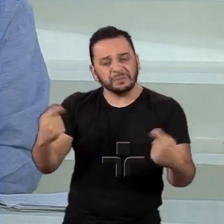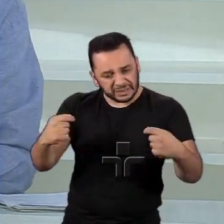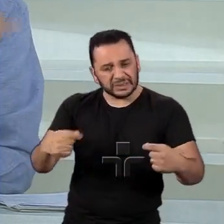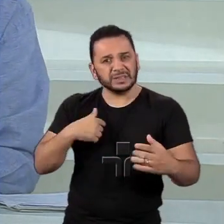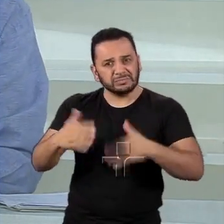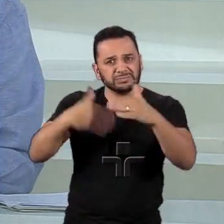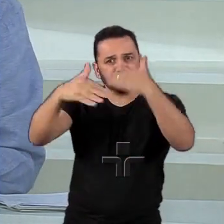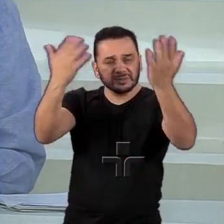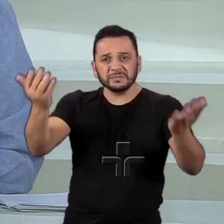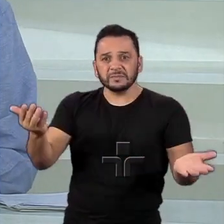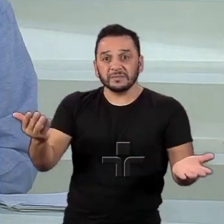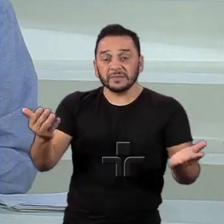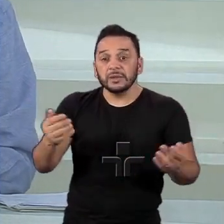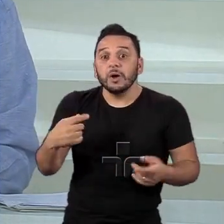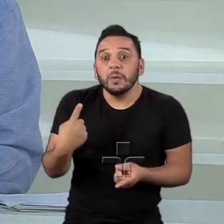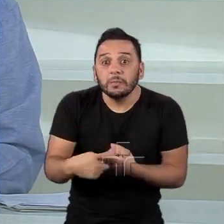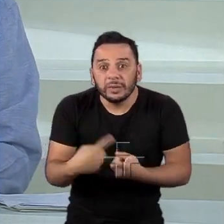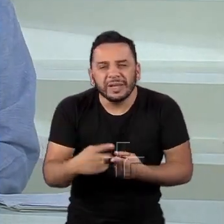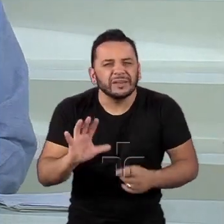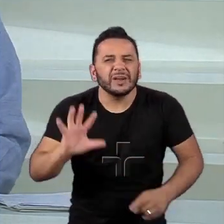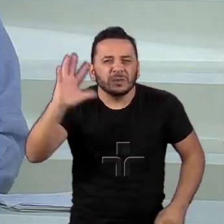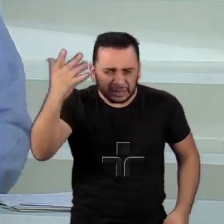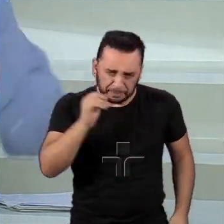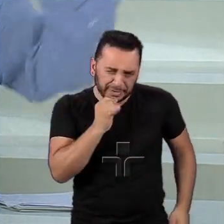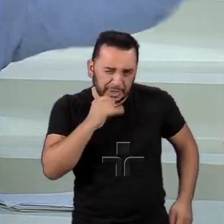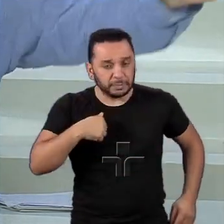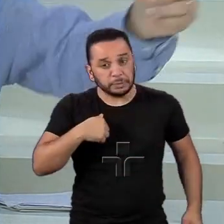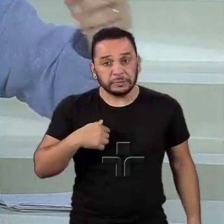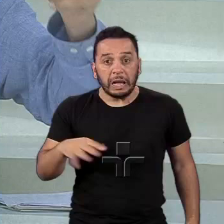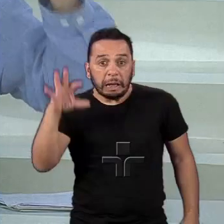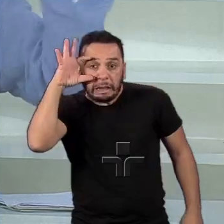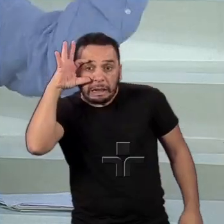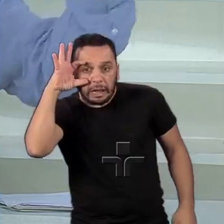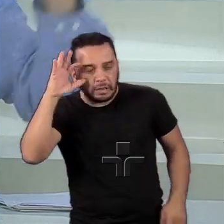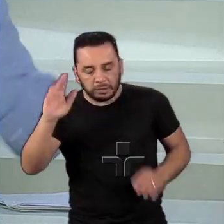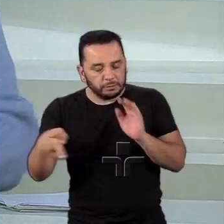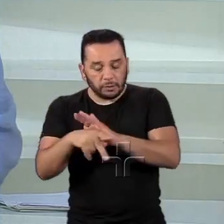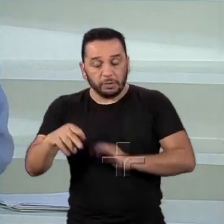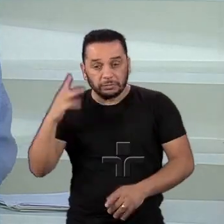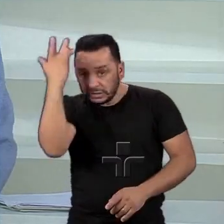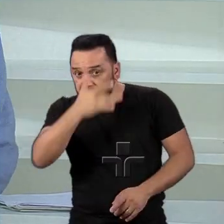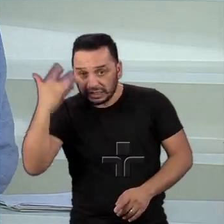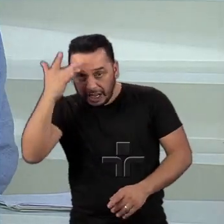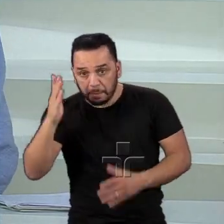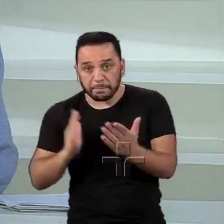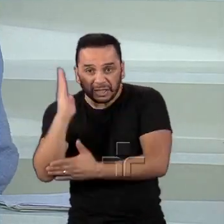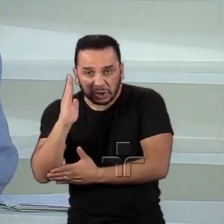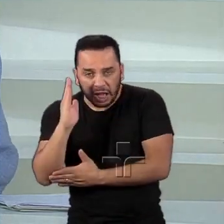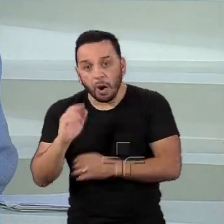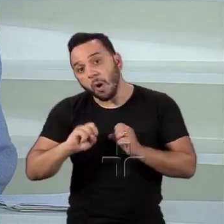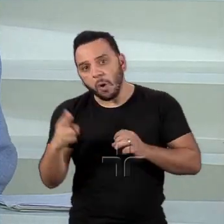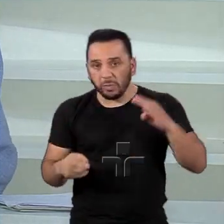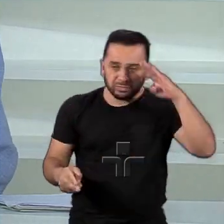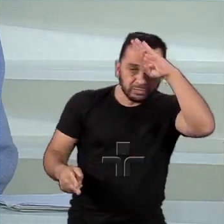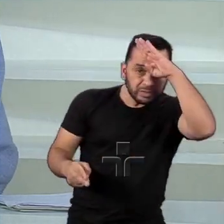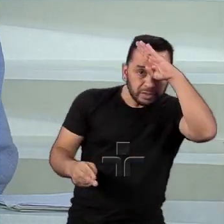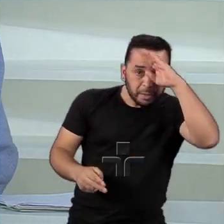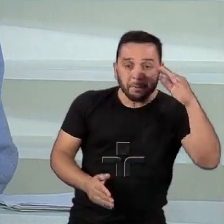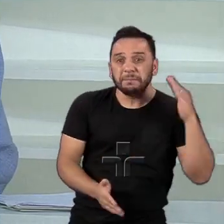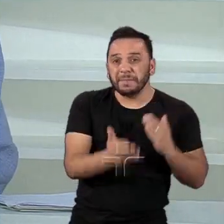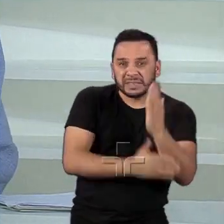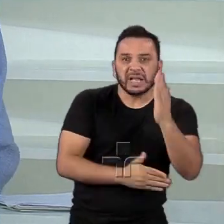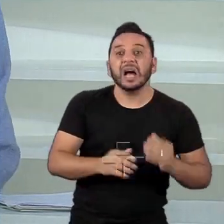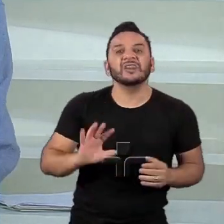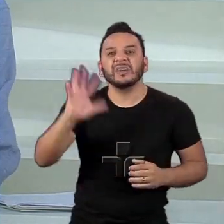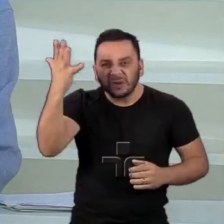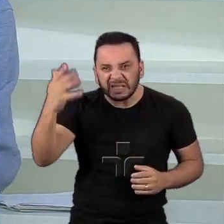rua pedindo o impeachment do outro, brigando, comunista, fascista, esse incêndio que eles provocaram no país e vai se prorrogar por mais 4